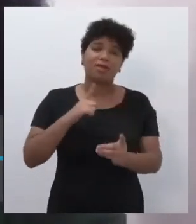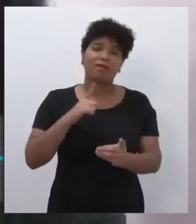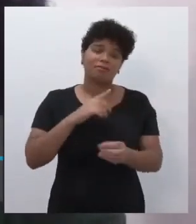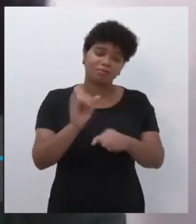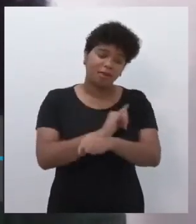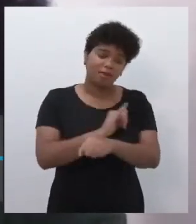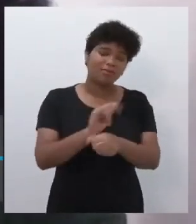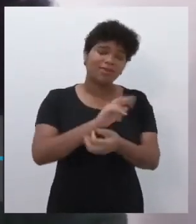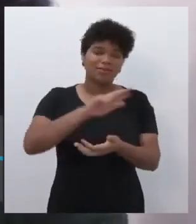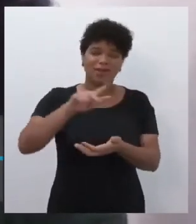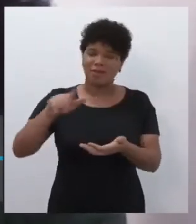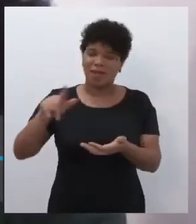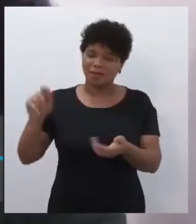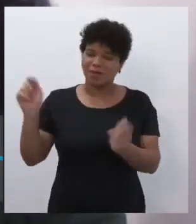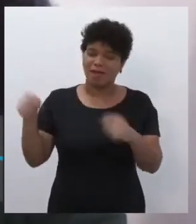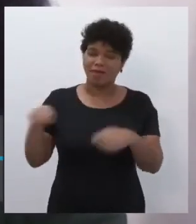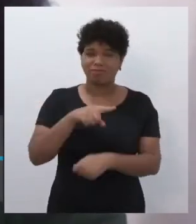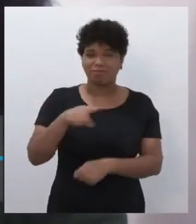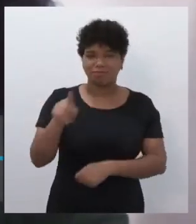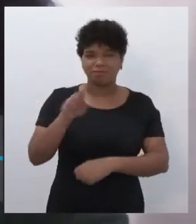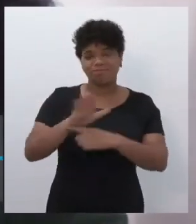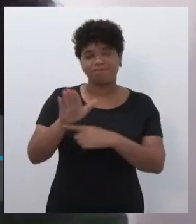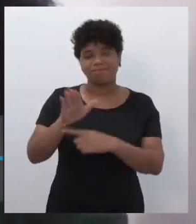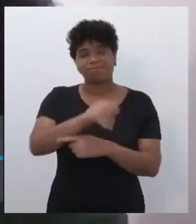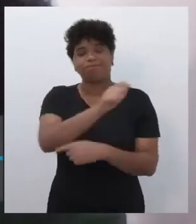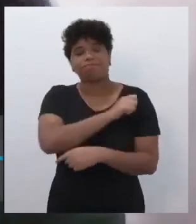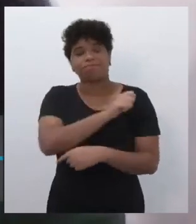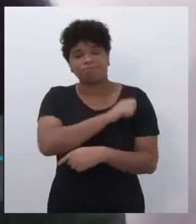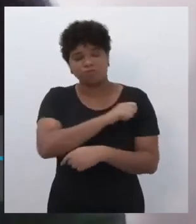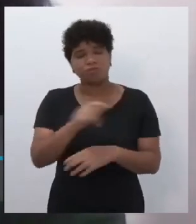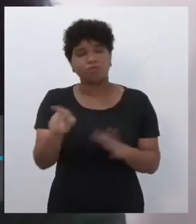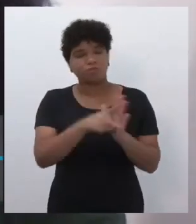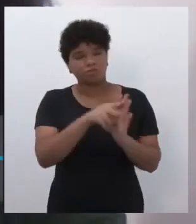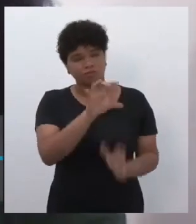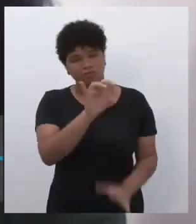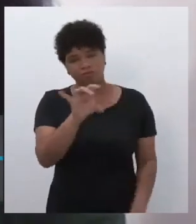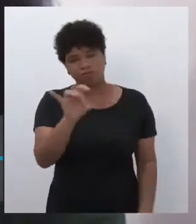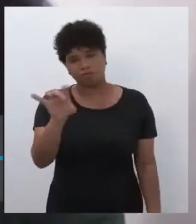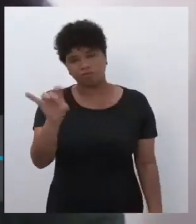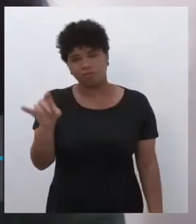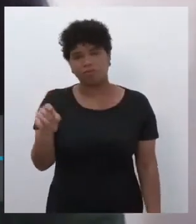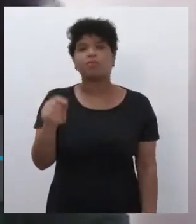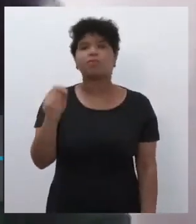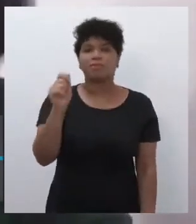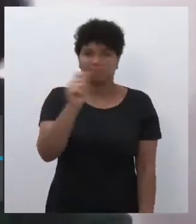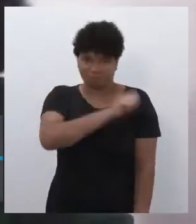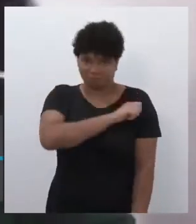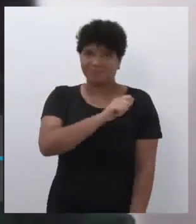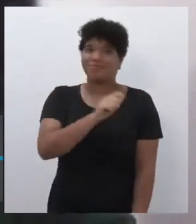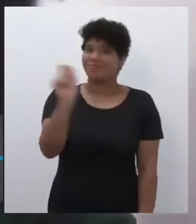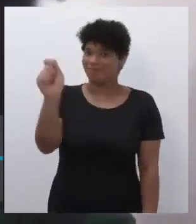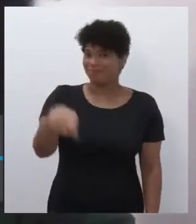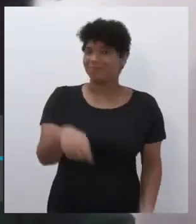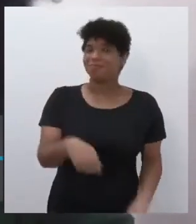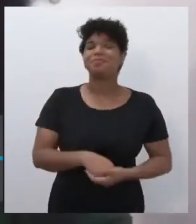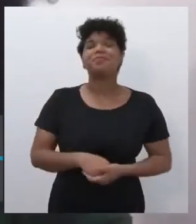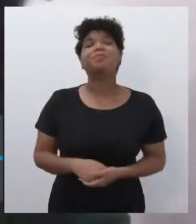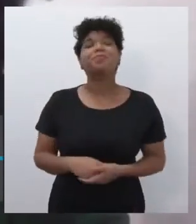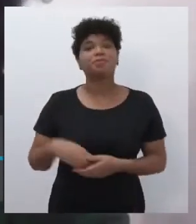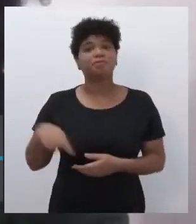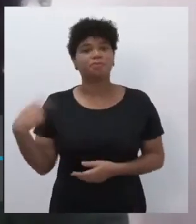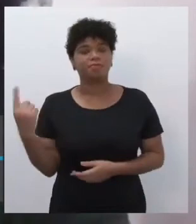para construir o conhecimento de acordo com essas especificidades. A nossa proposta, além